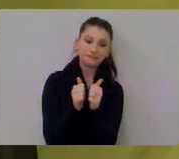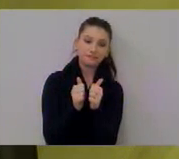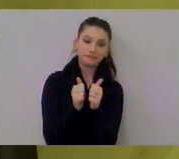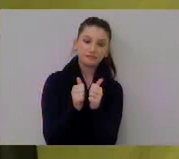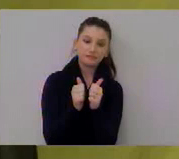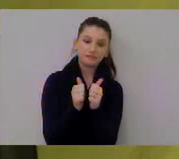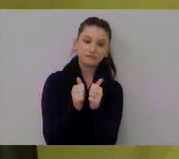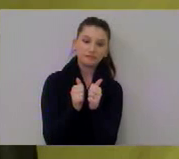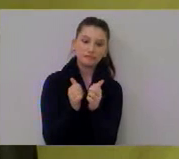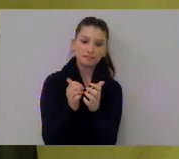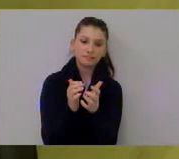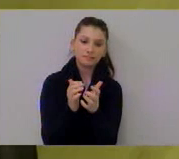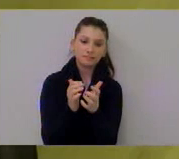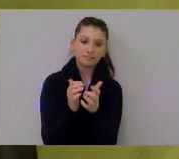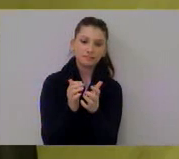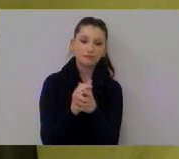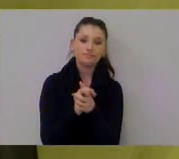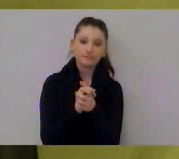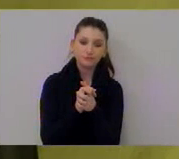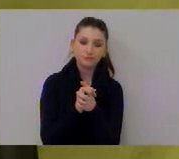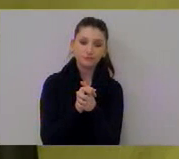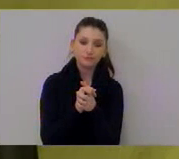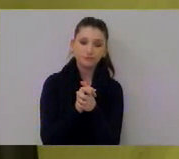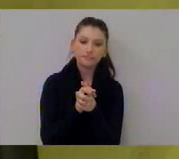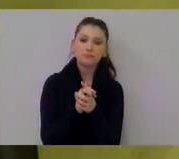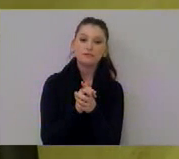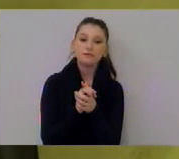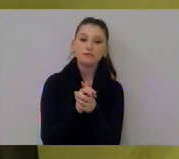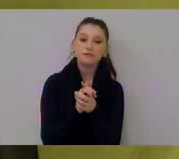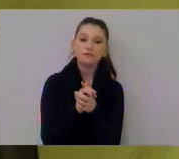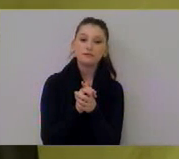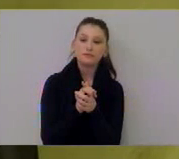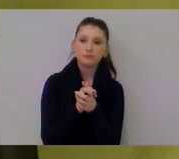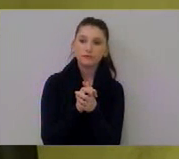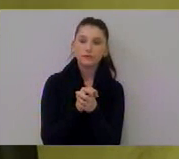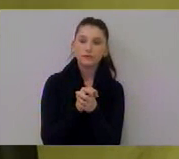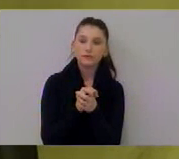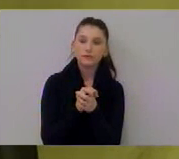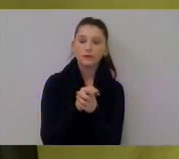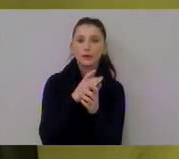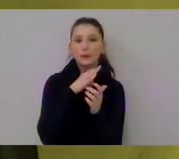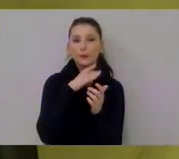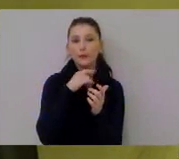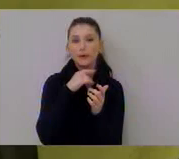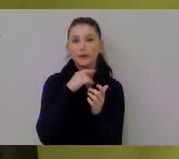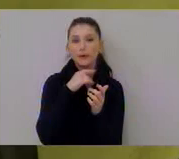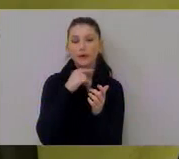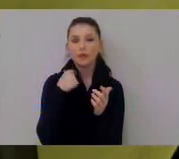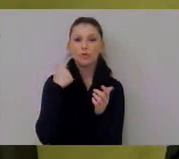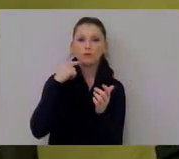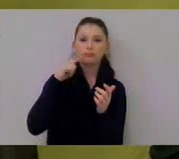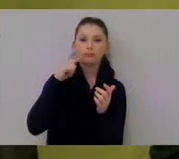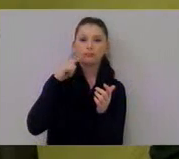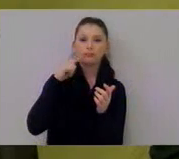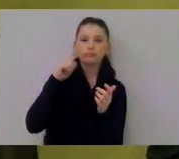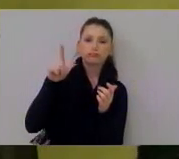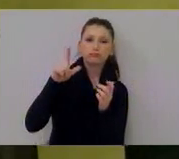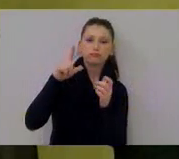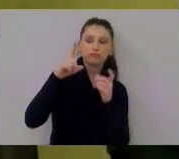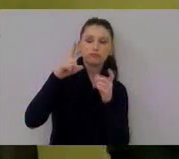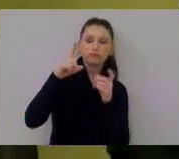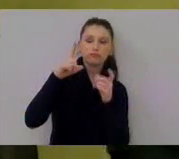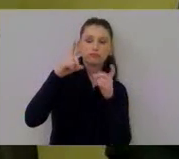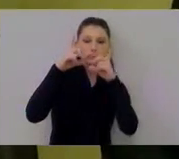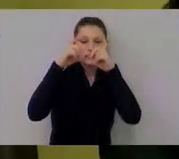no dia que eu fui bater foto, tinha um rato enorme passeando passeando